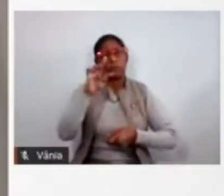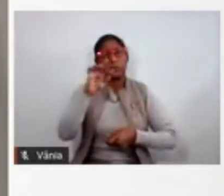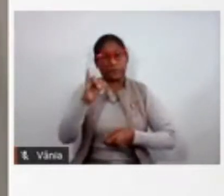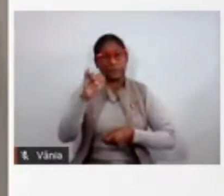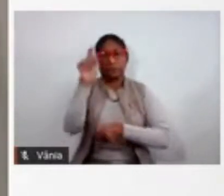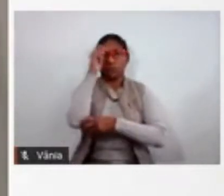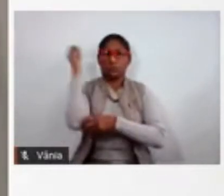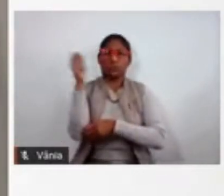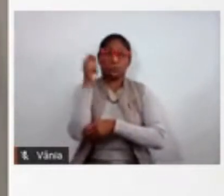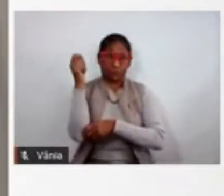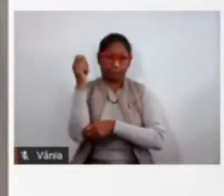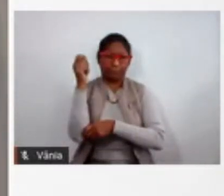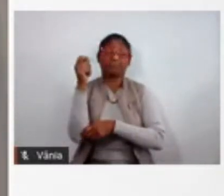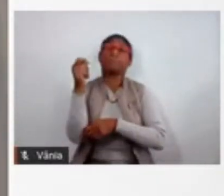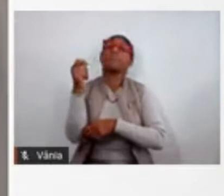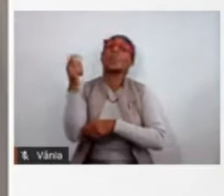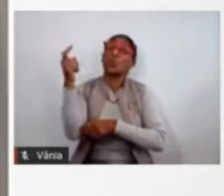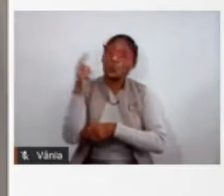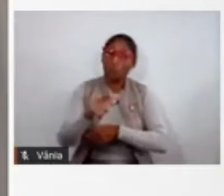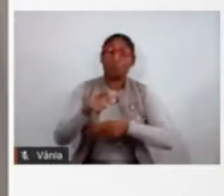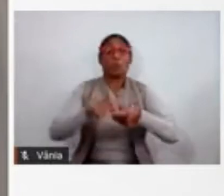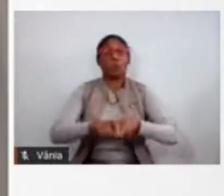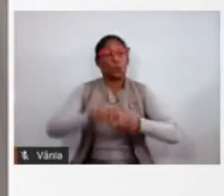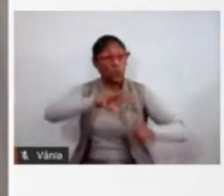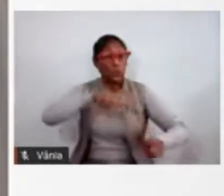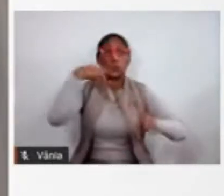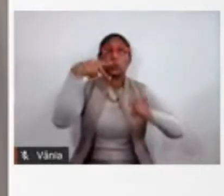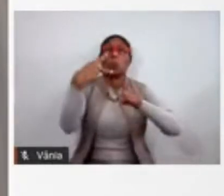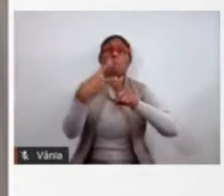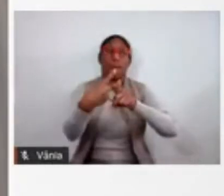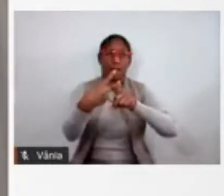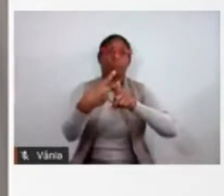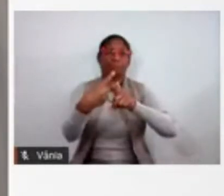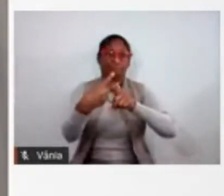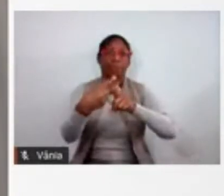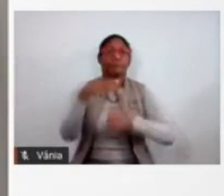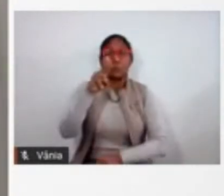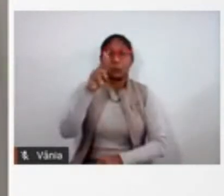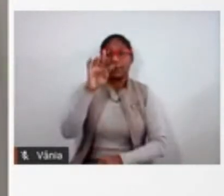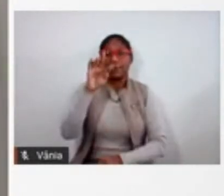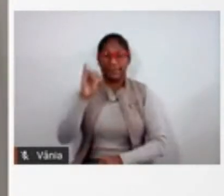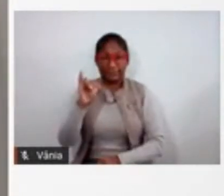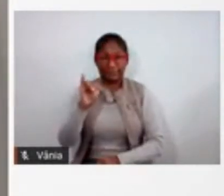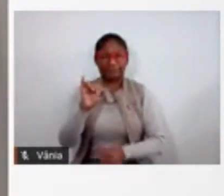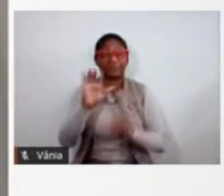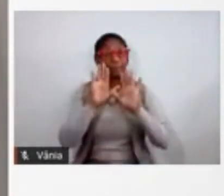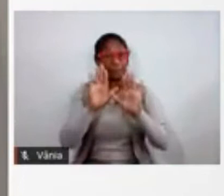insisto, vamos mais do que dobrar a capacidade dos leitos de terapia intensiva. Mas entre